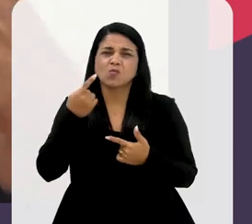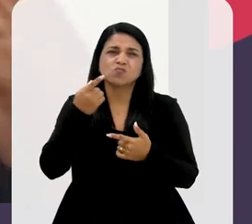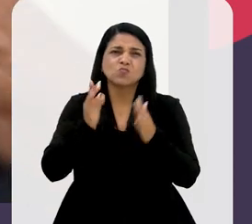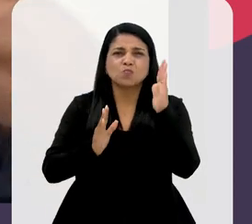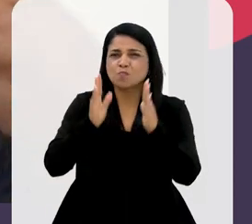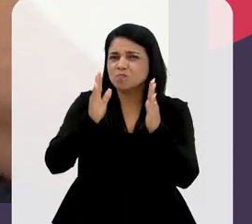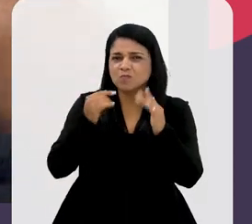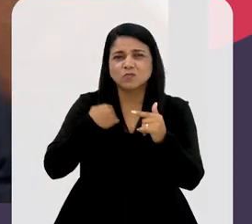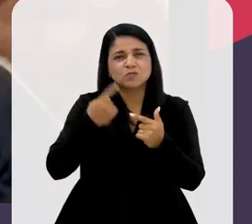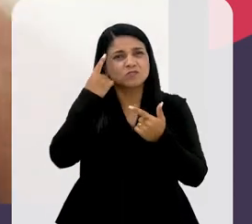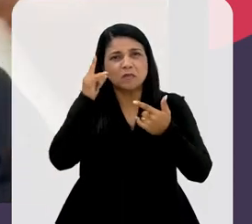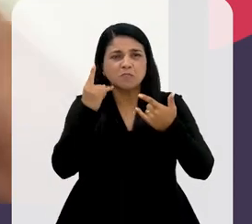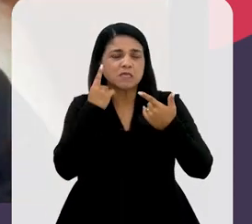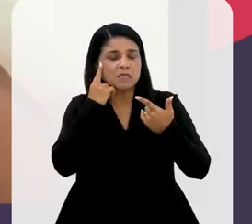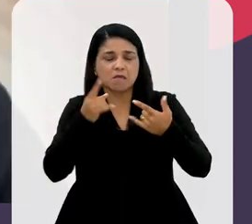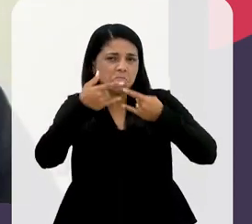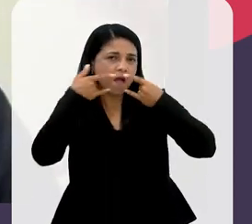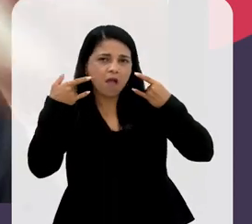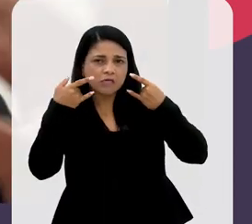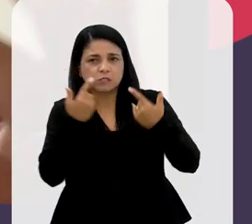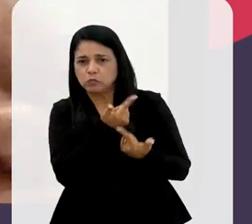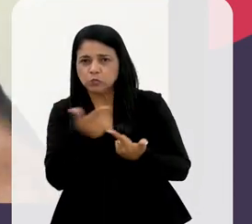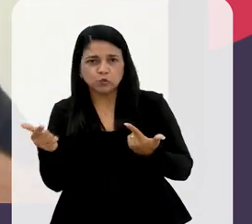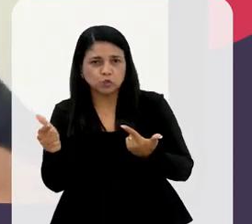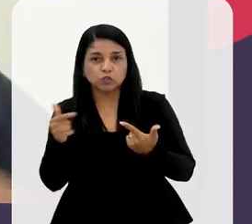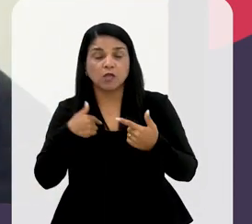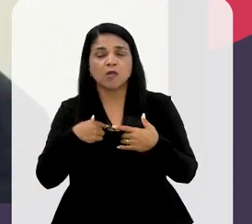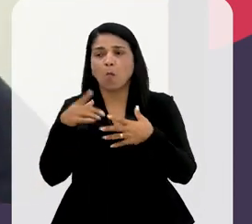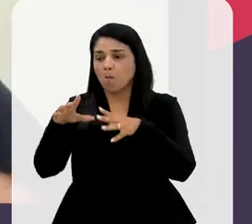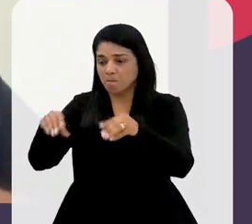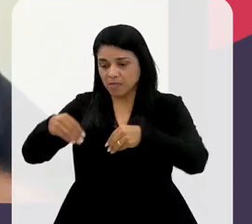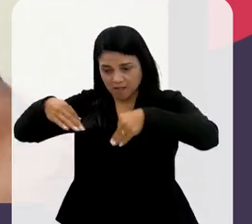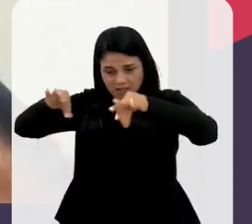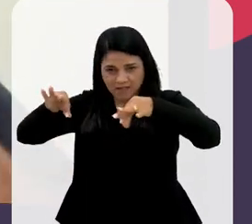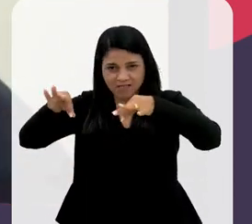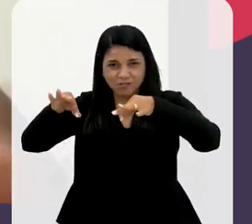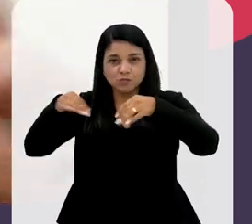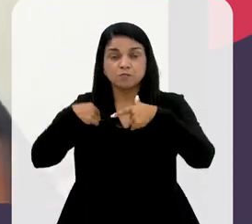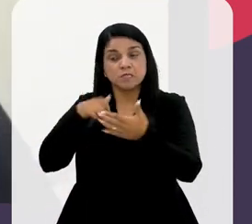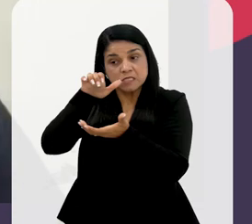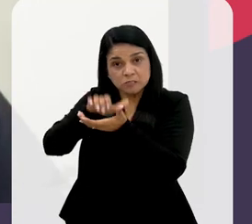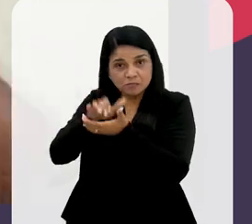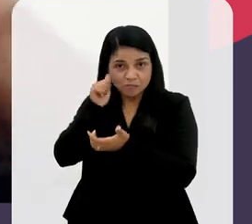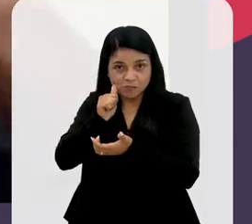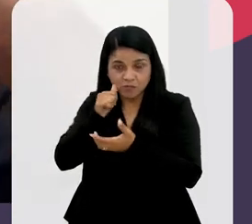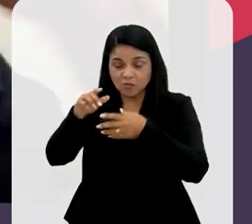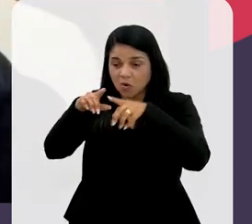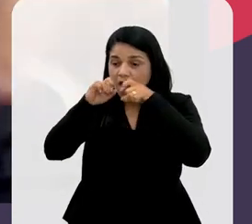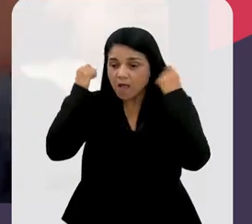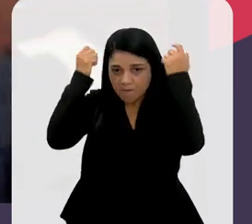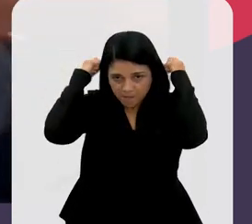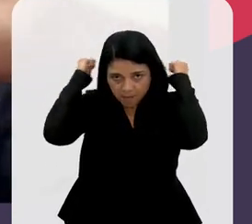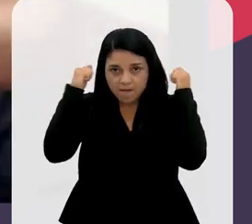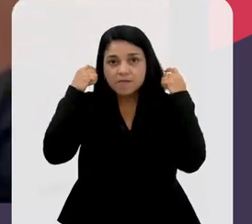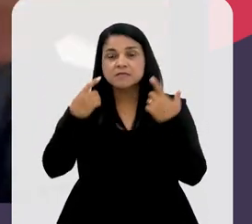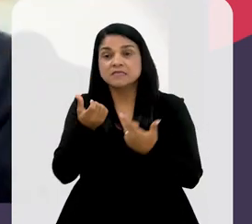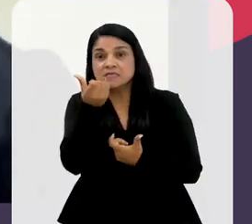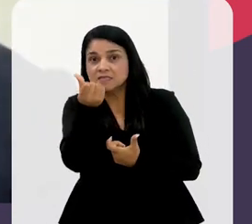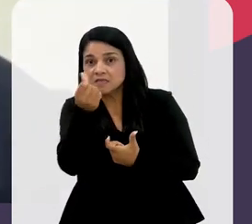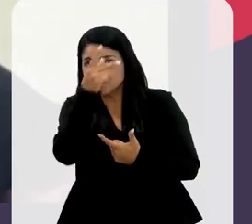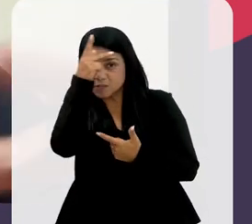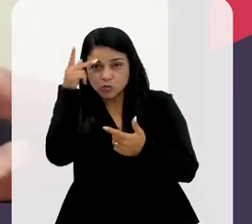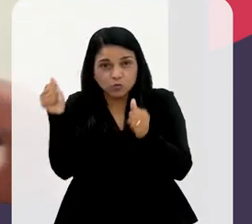não tinha nem assim aquelas máscara ainda, tudo. Eu peguei um lenço que eu vi na televisão, minha esposa pegou, botei no rosto,